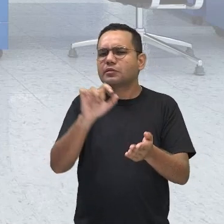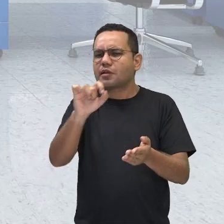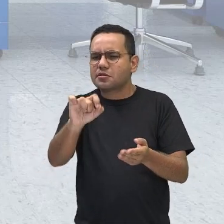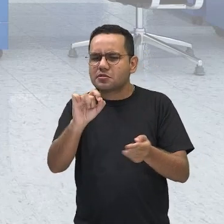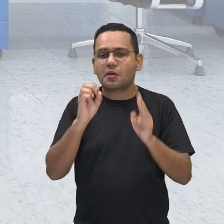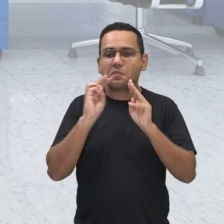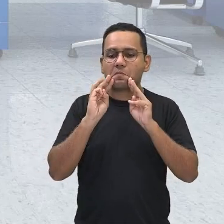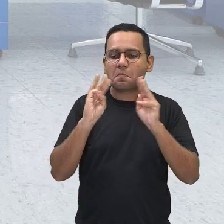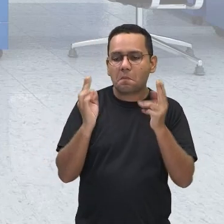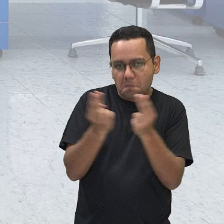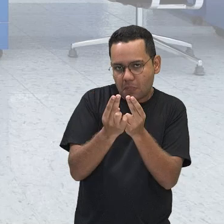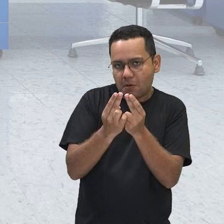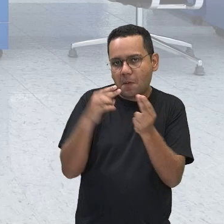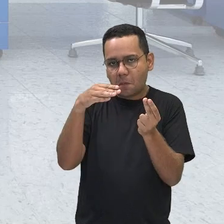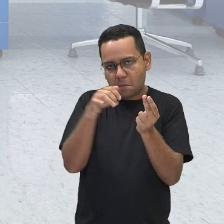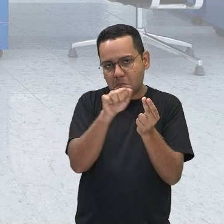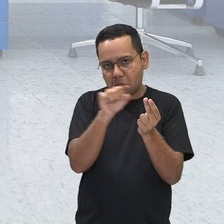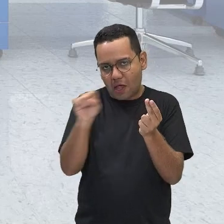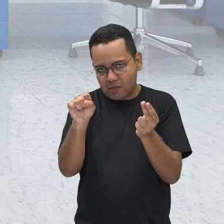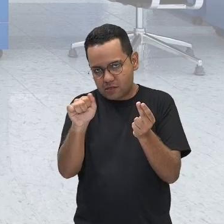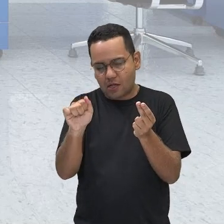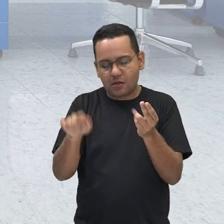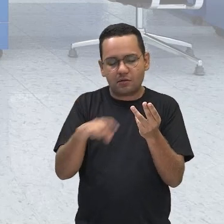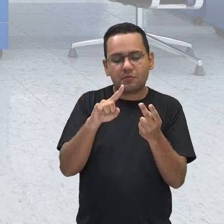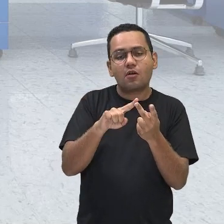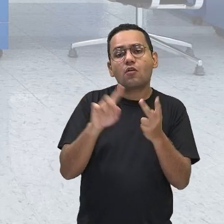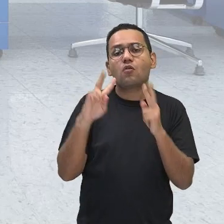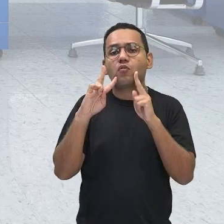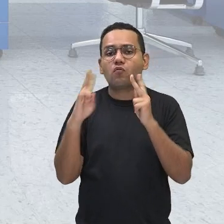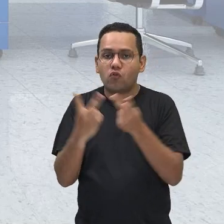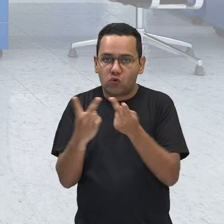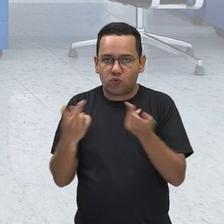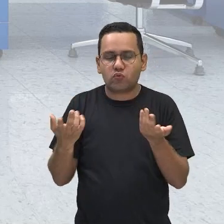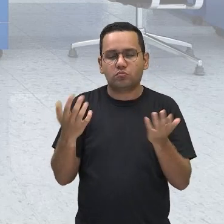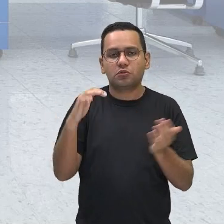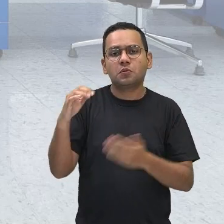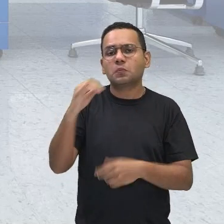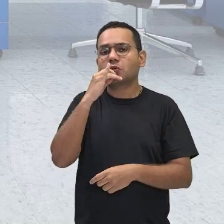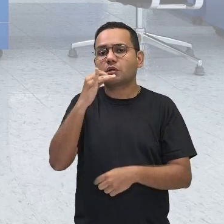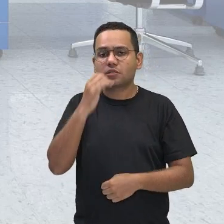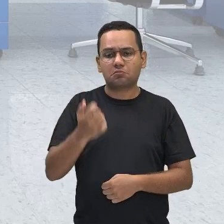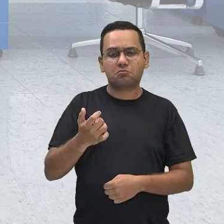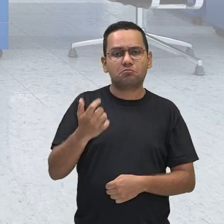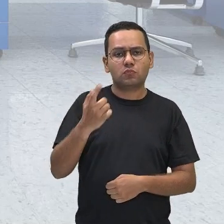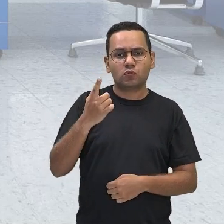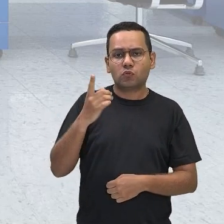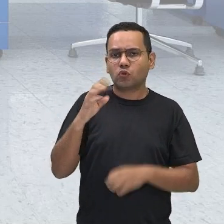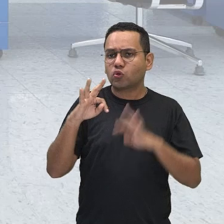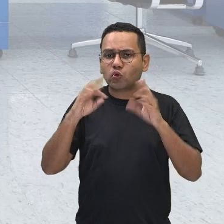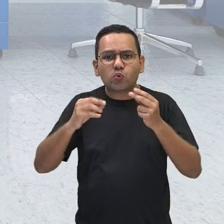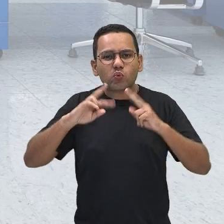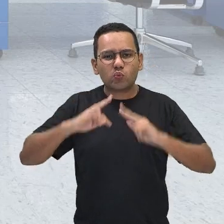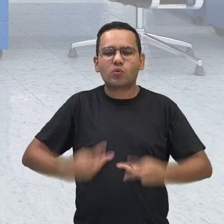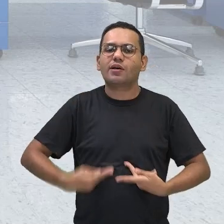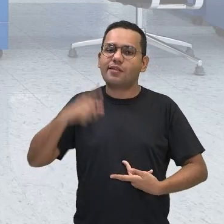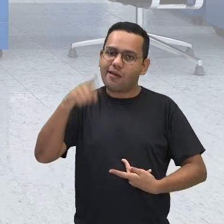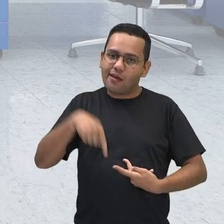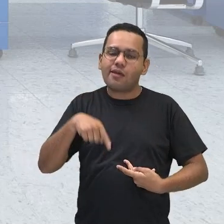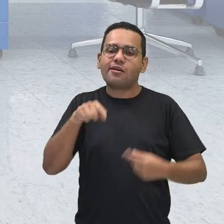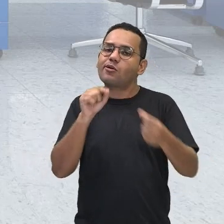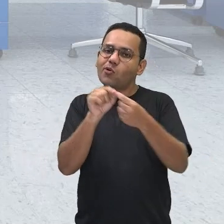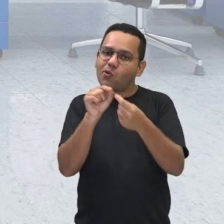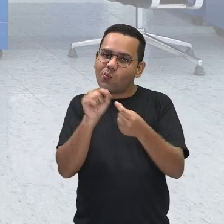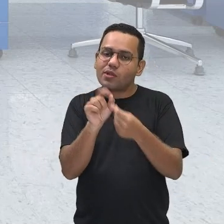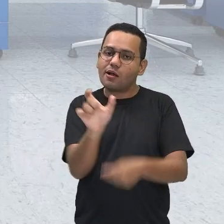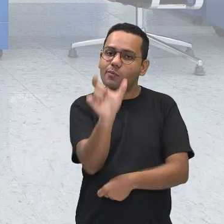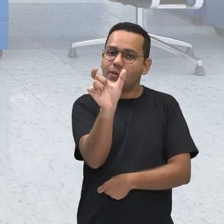tudo que eu faço, eu sou uma matéria, nós somos uma matéria, né? Tudo que